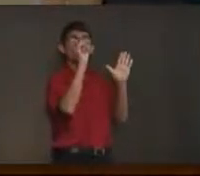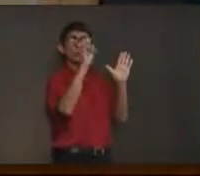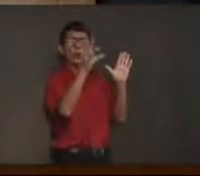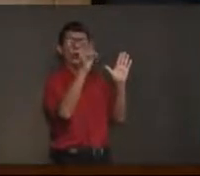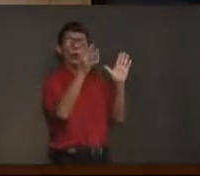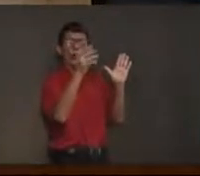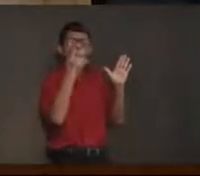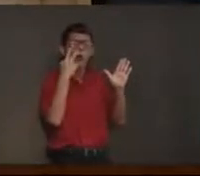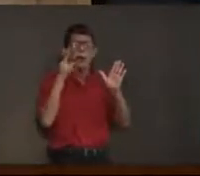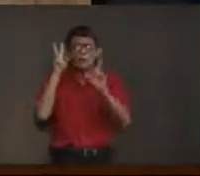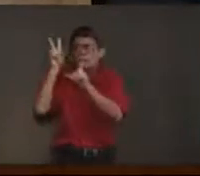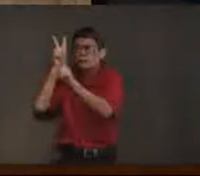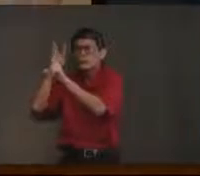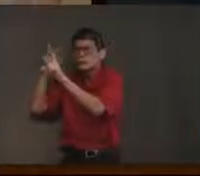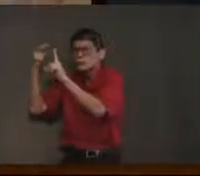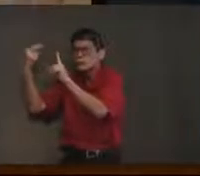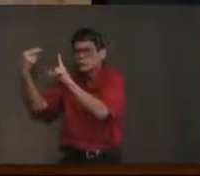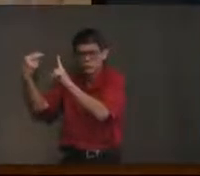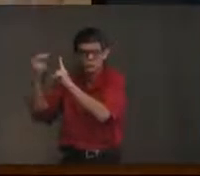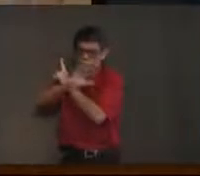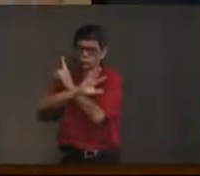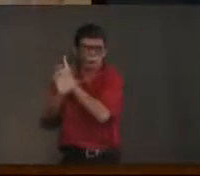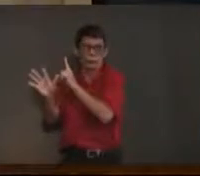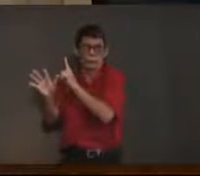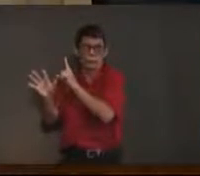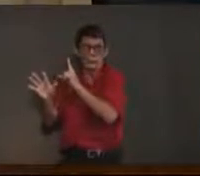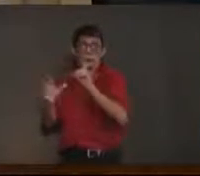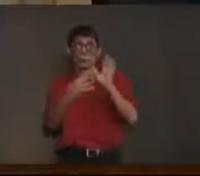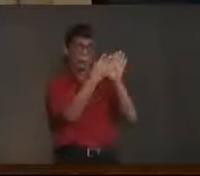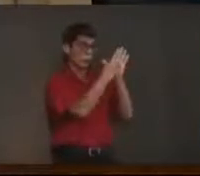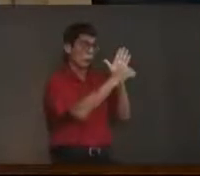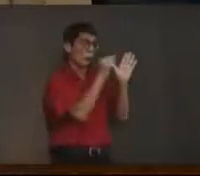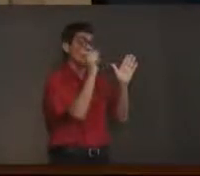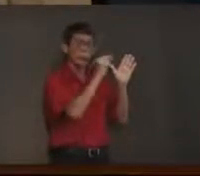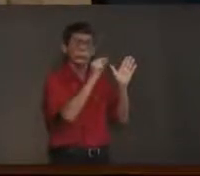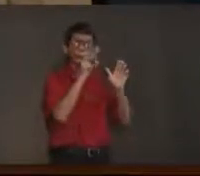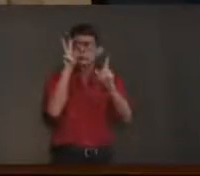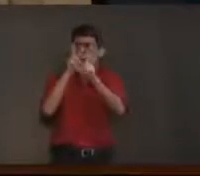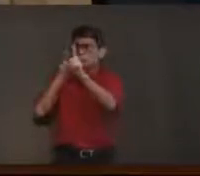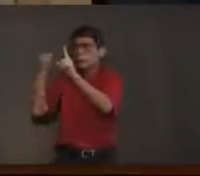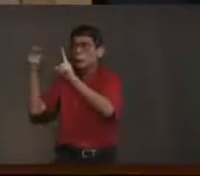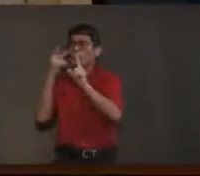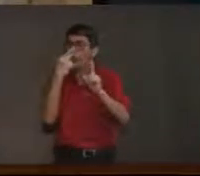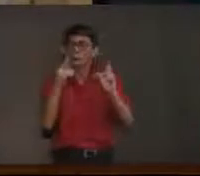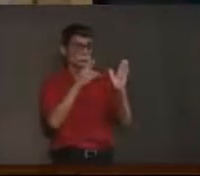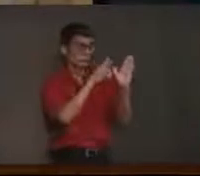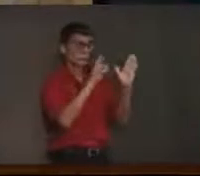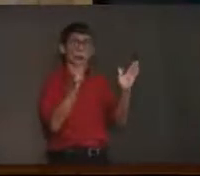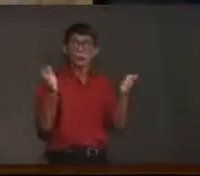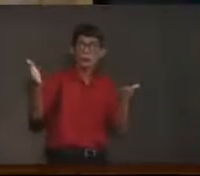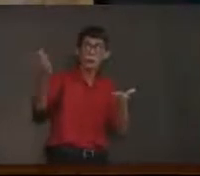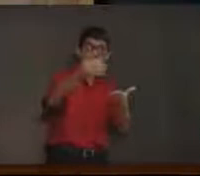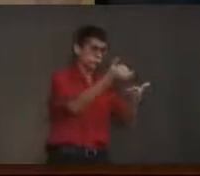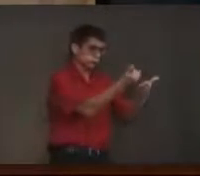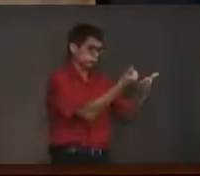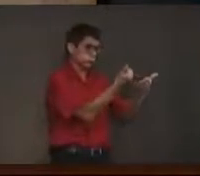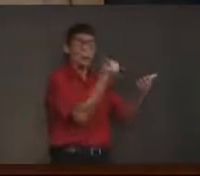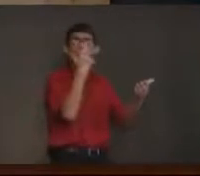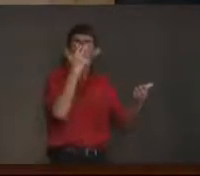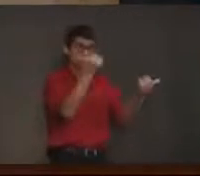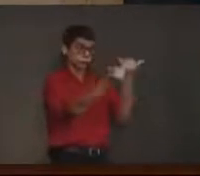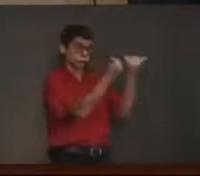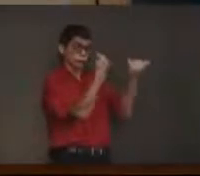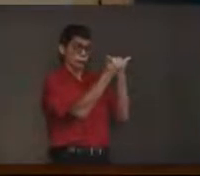para que você possa resolver e depois transportar para outras informações prever outras coisas